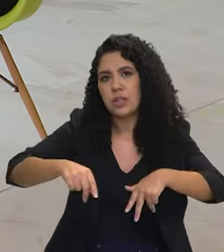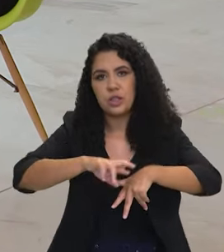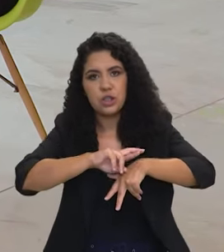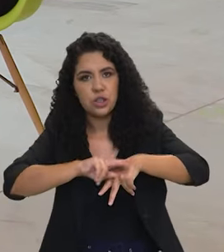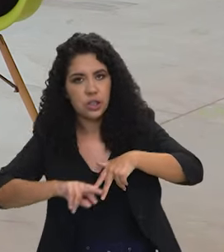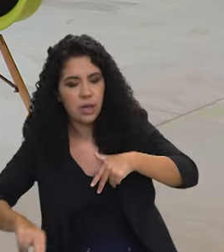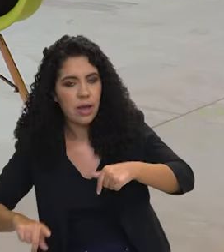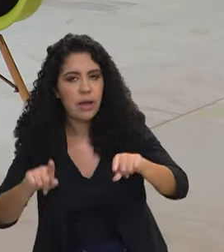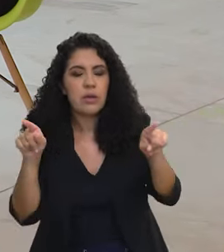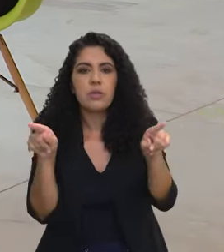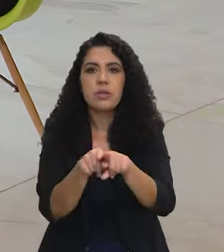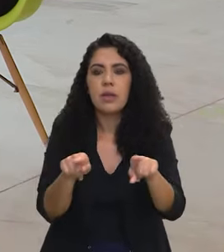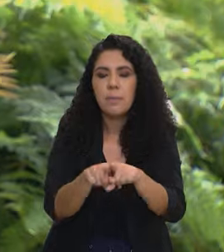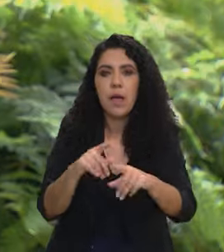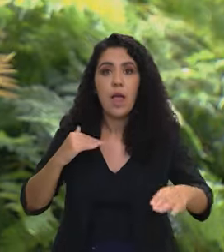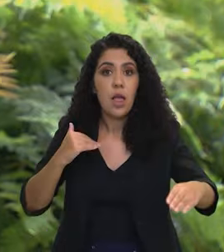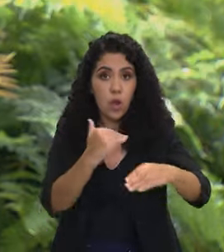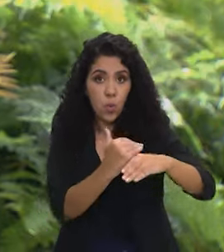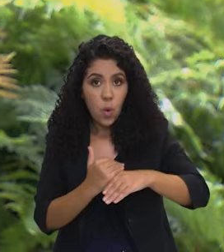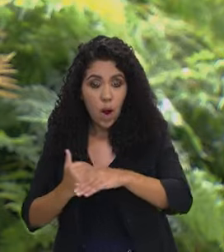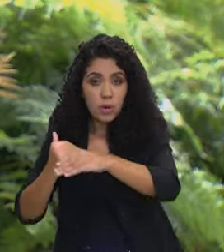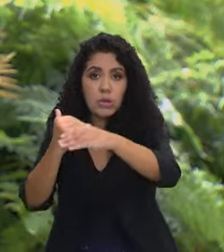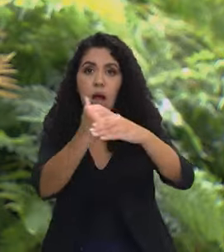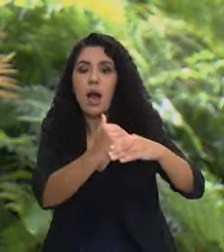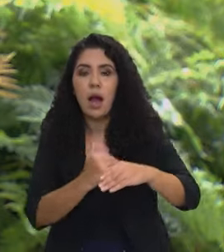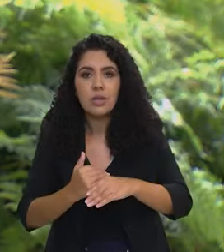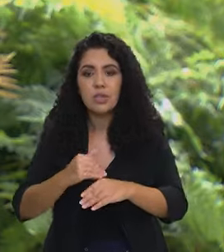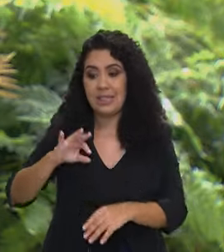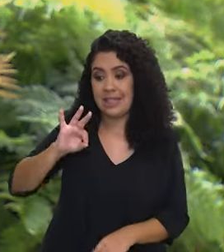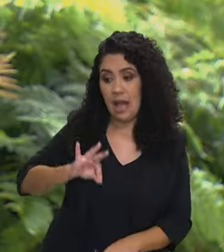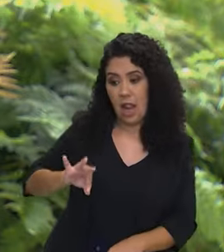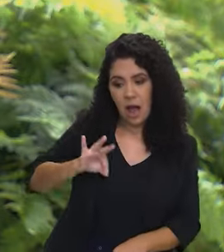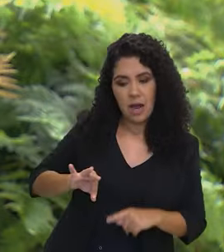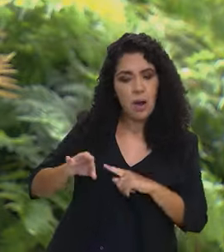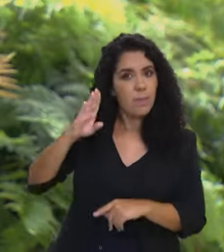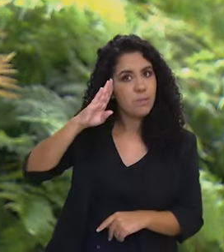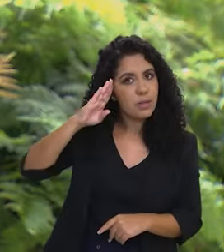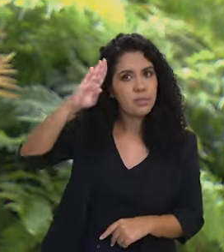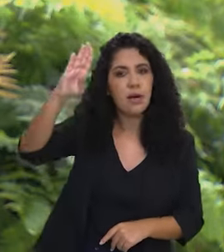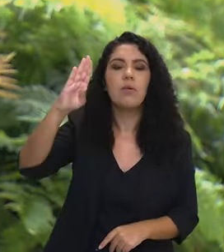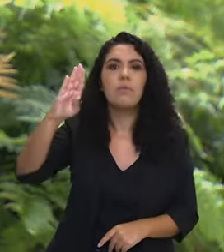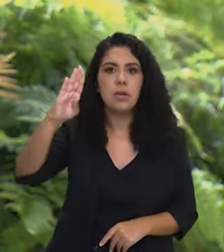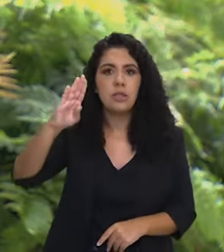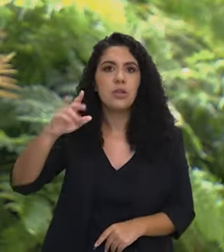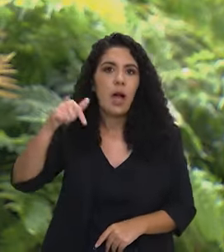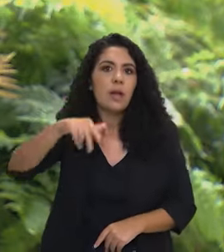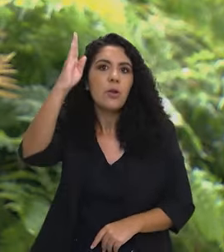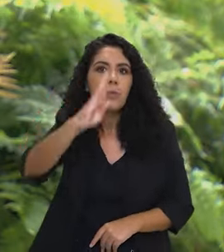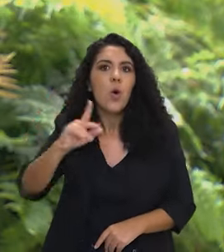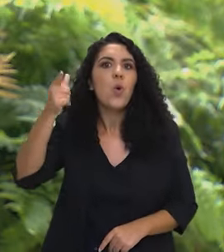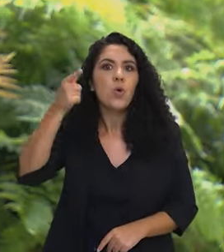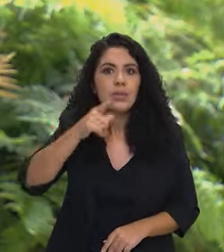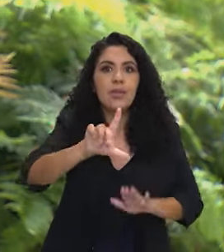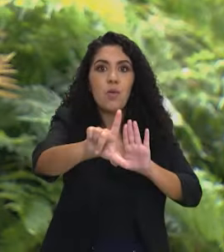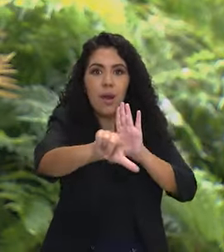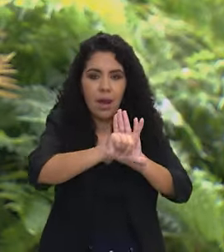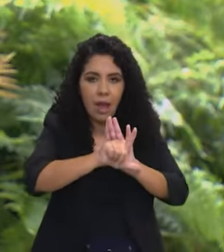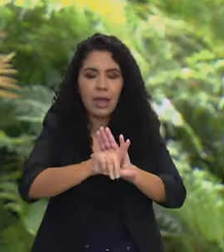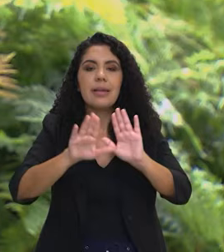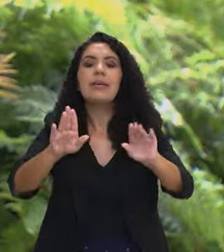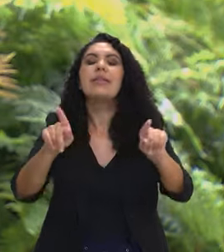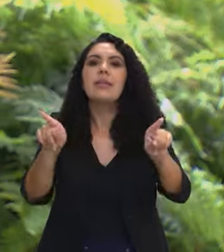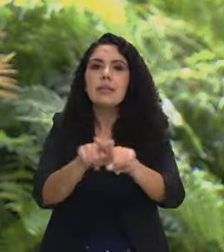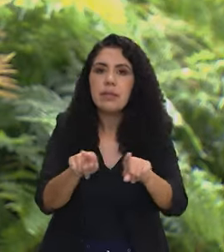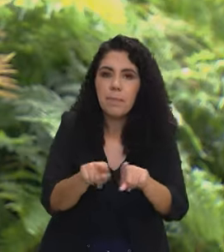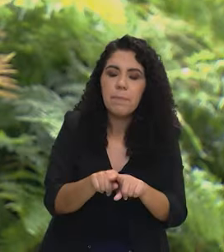gênero, violência cibernética, igualdade, questão da igualdade salarial, o Brasil finalmente conseguiu ter uma lei, e a questão